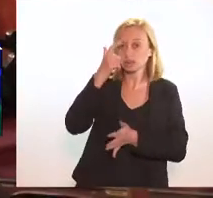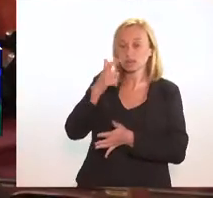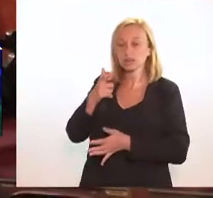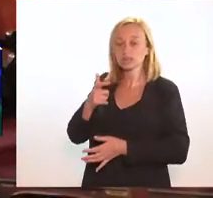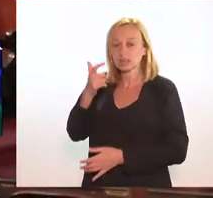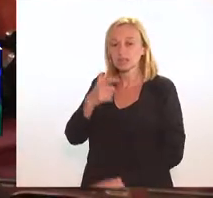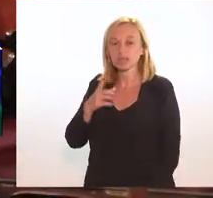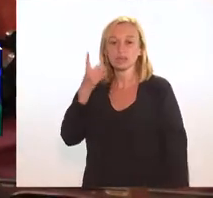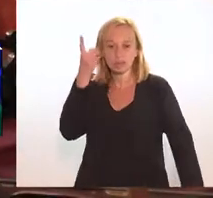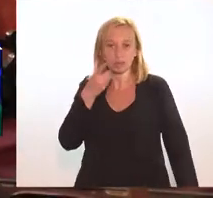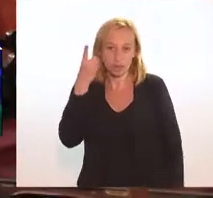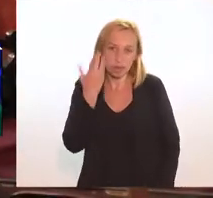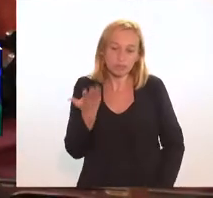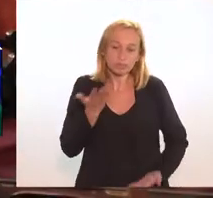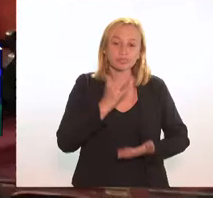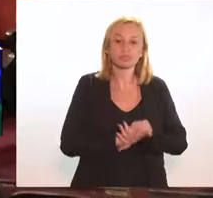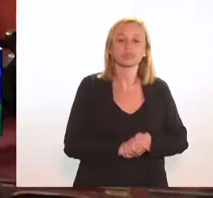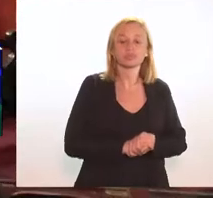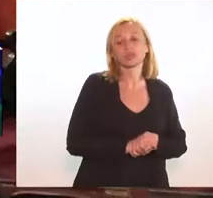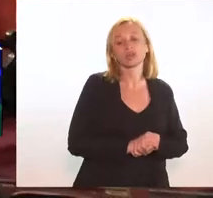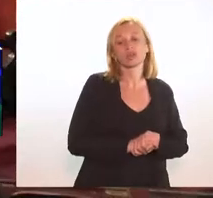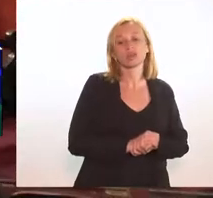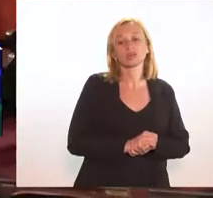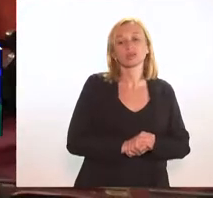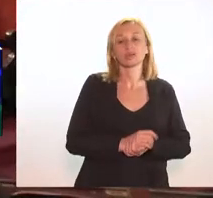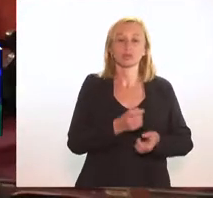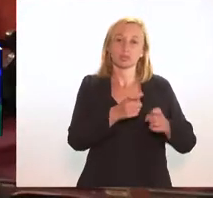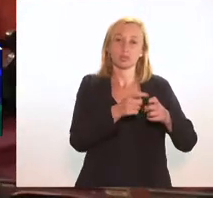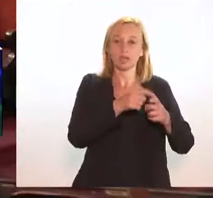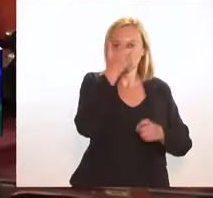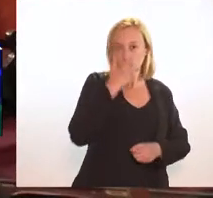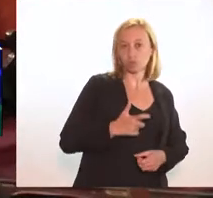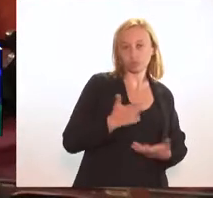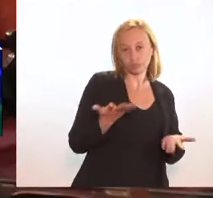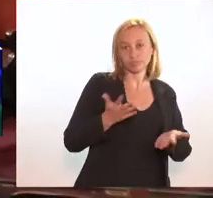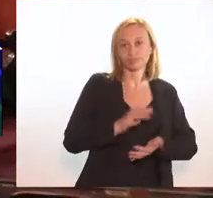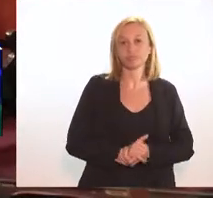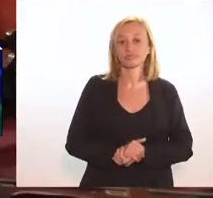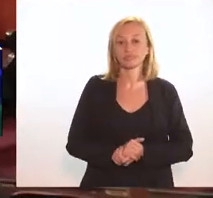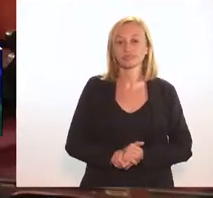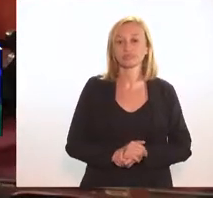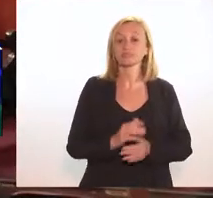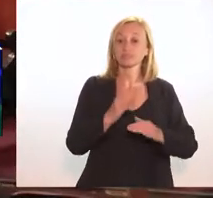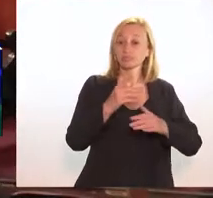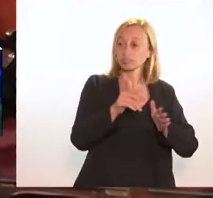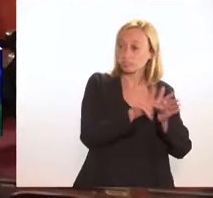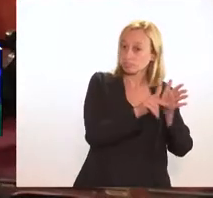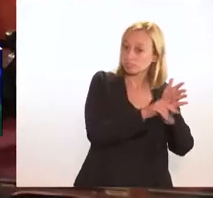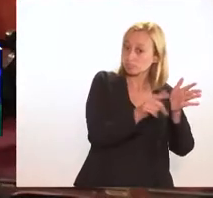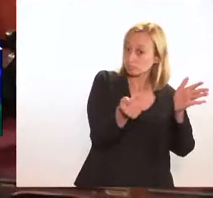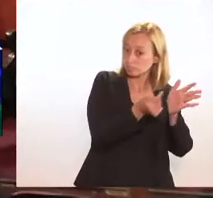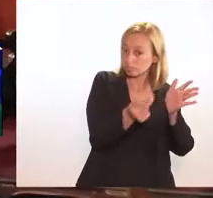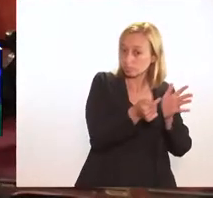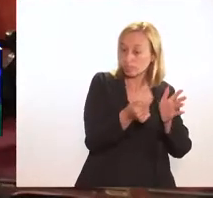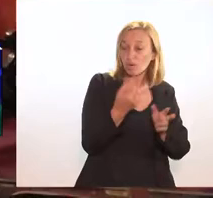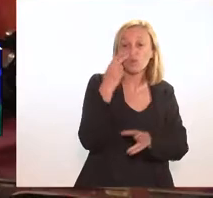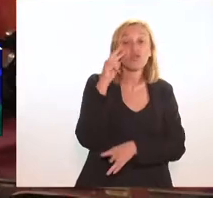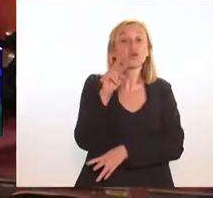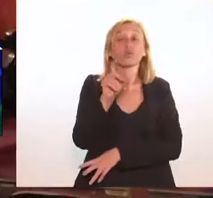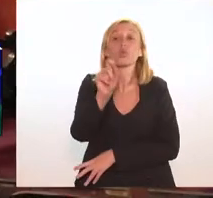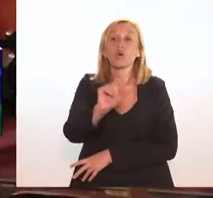estou deputado, né? Antes de ser deputado, eu sou médico. E esse projeto, ele visa